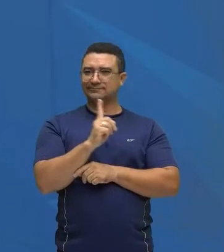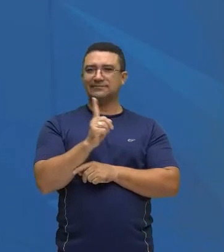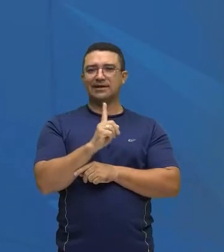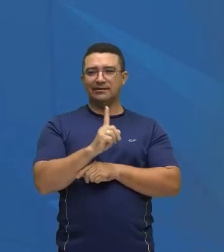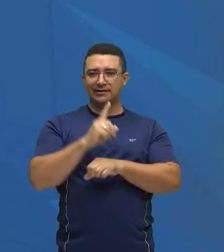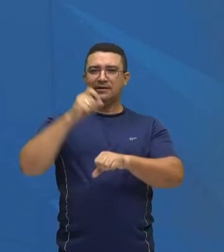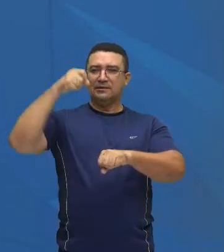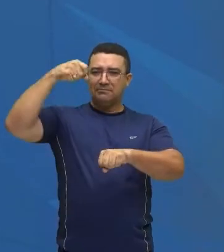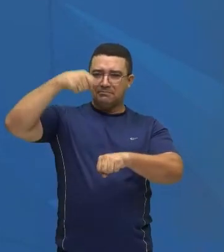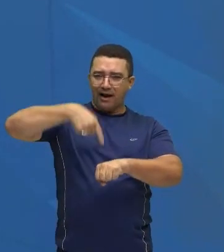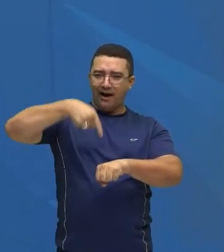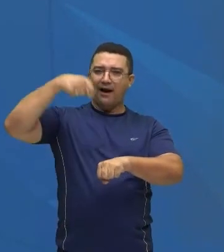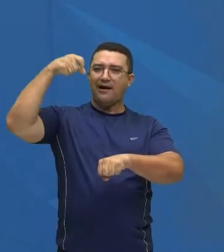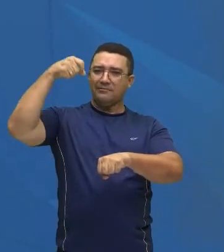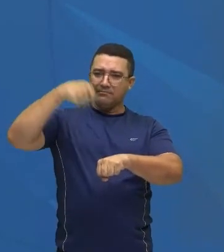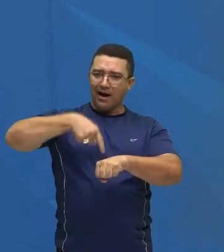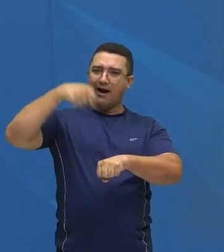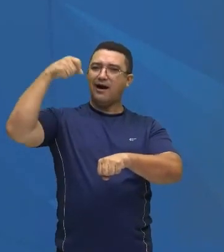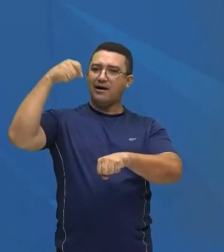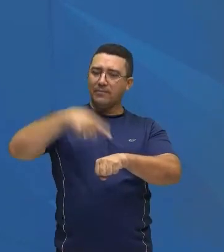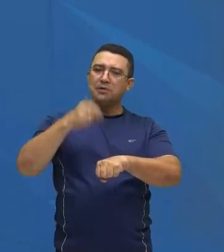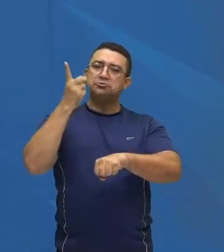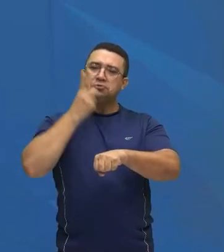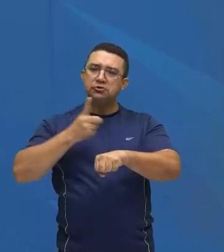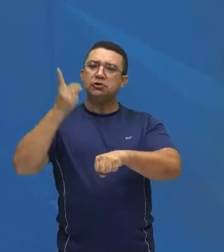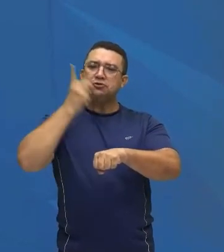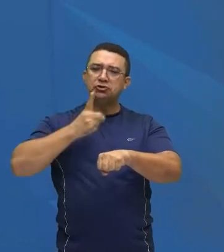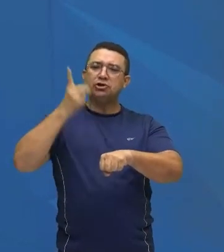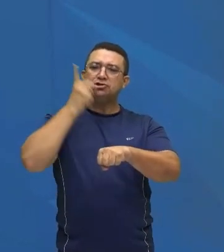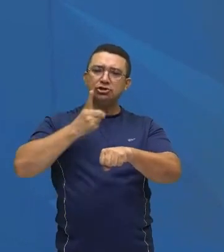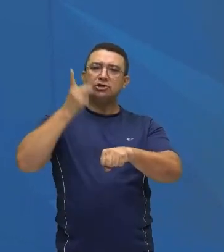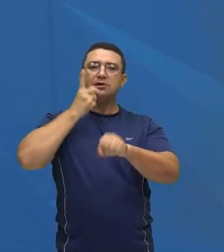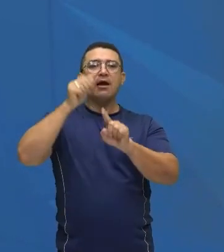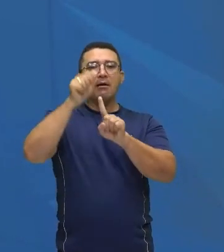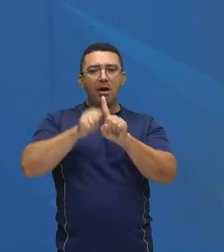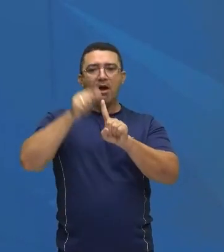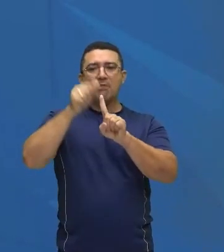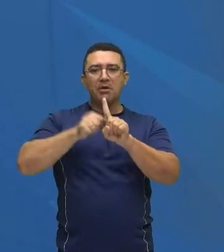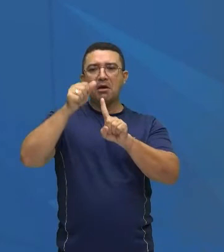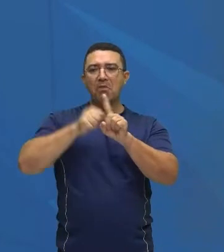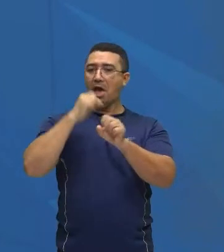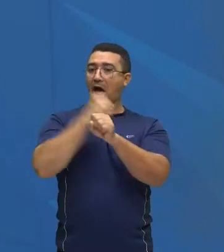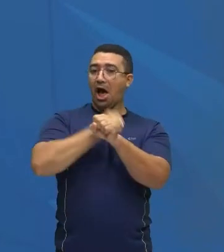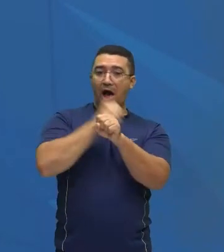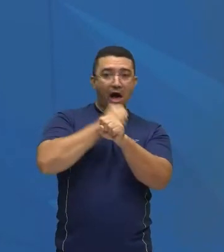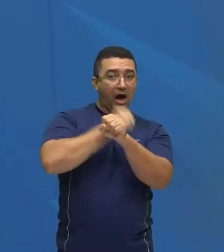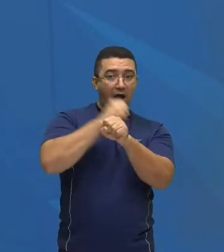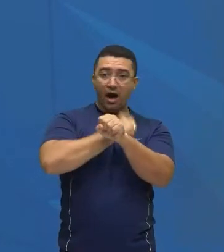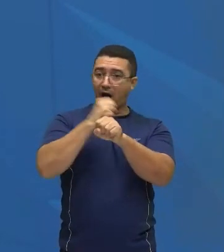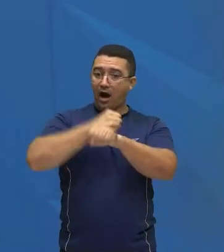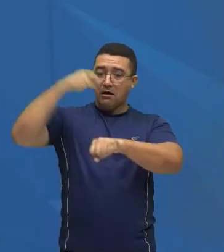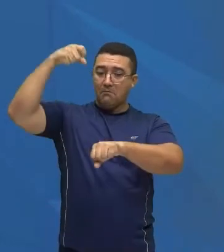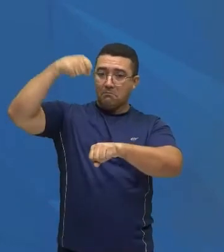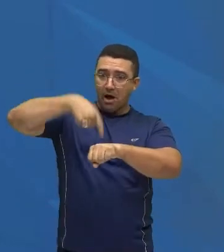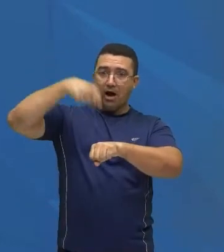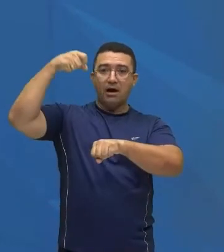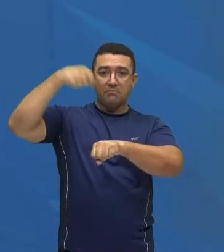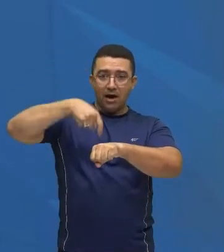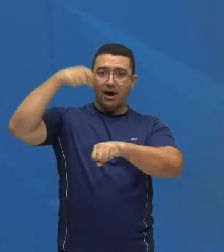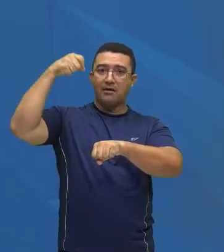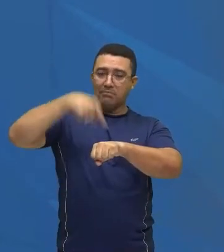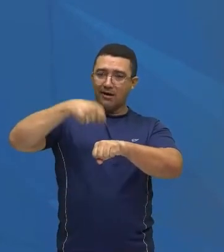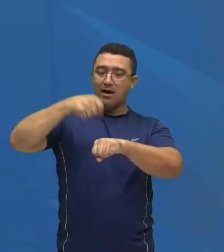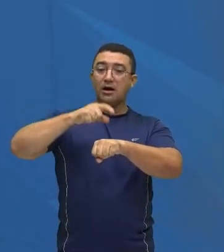bate até que fura. E aí dá a ideia de que algo, né, que tem ali relacionado à moleza, né, à fluidez